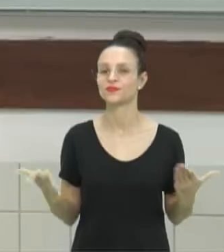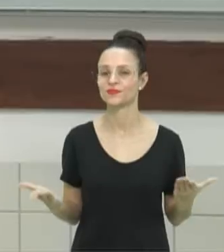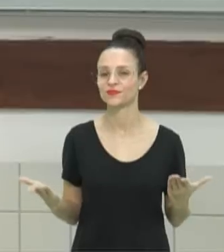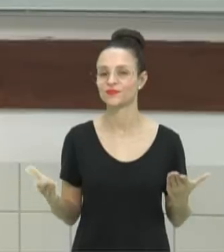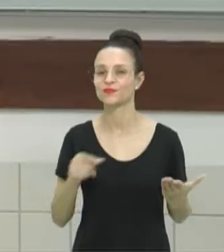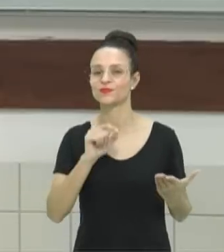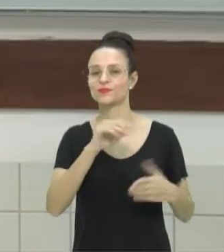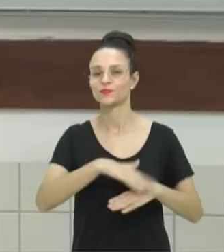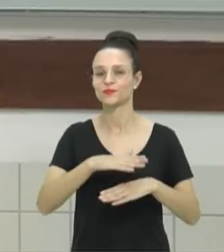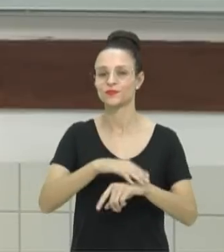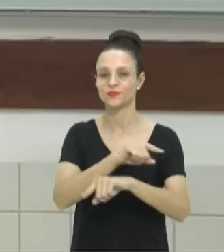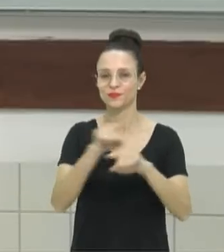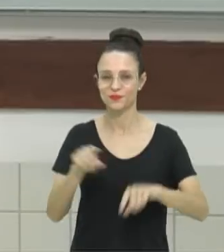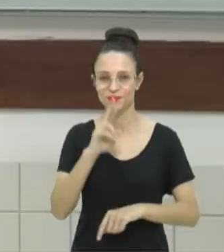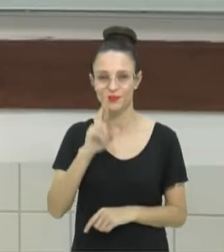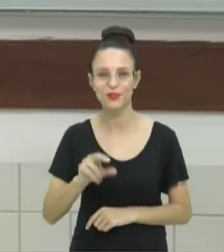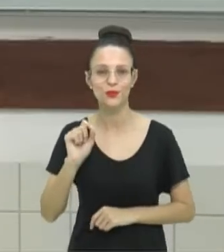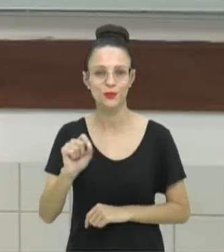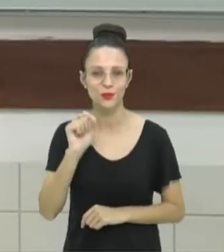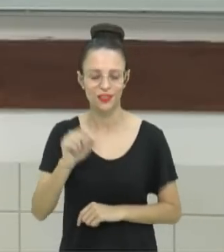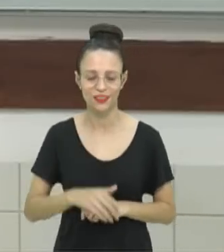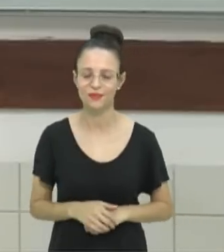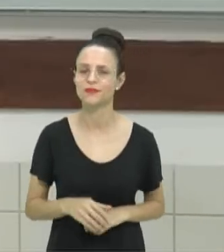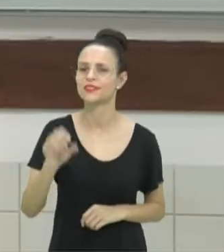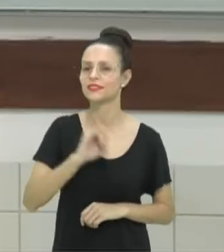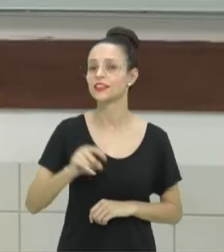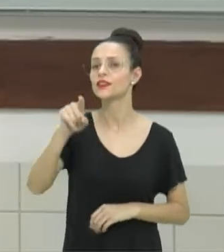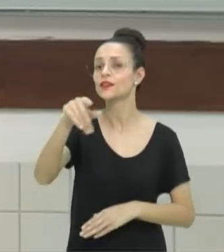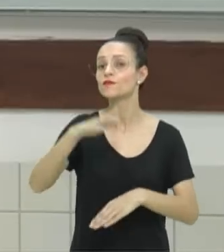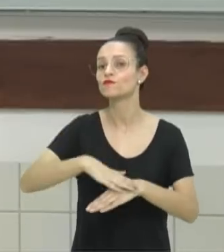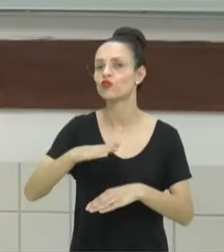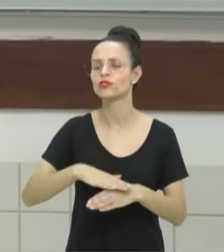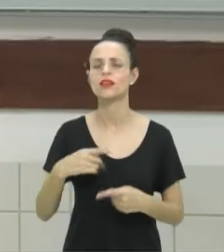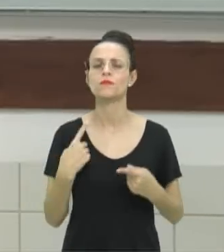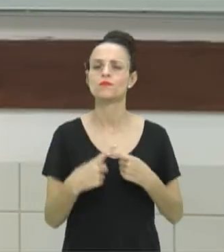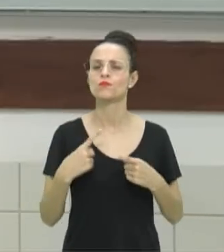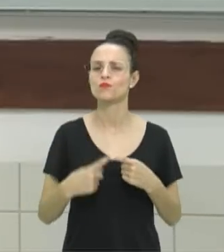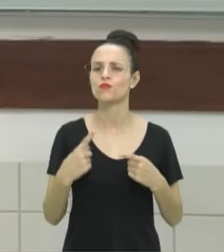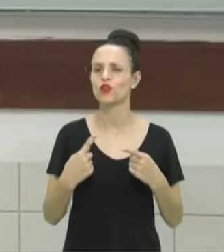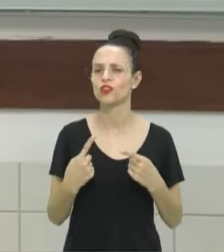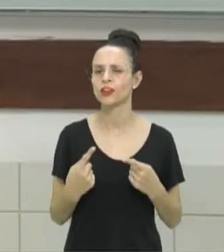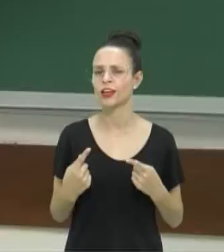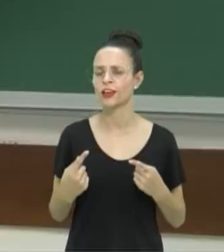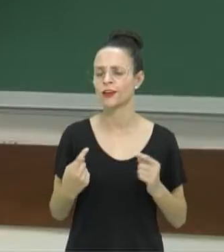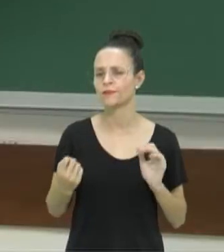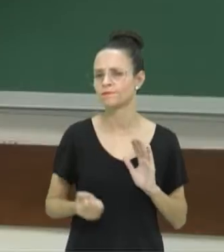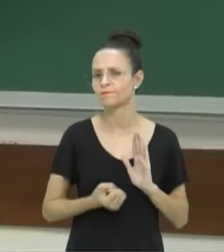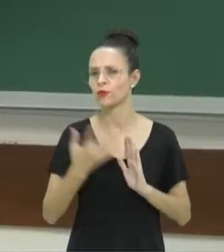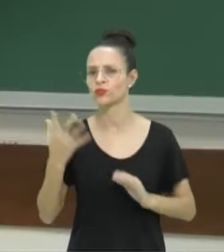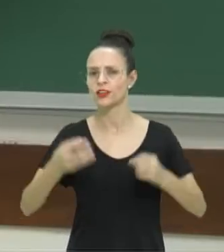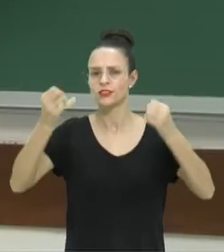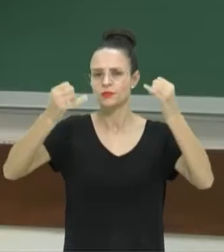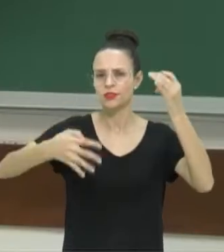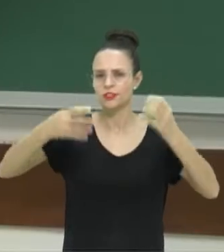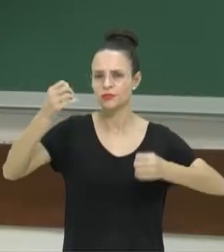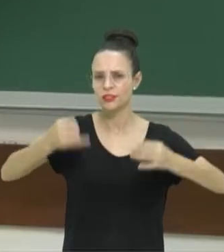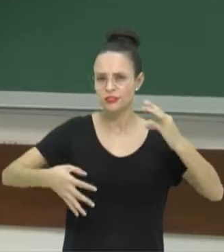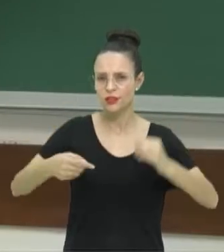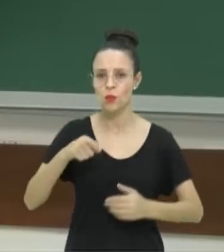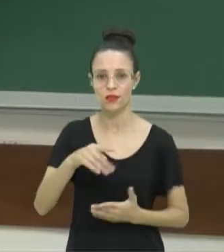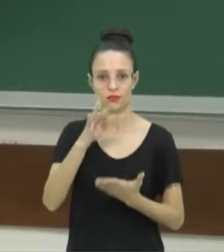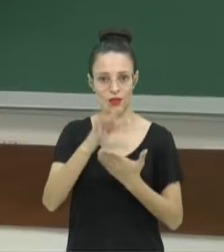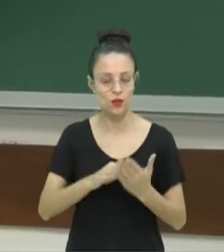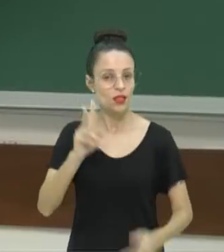E o que vocês responderam? Se fosse você, por que será que tem tantas explicações desse mesmo texto? Lembrando